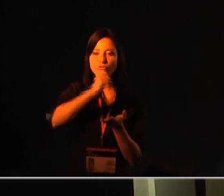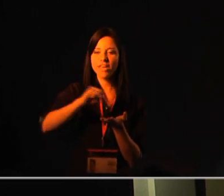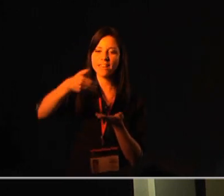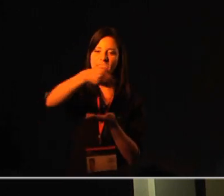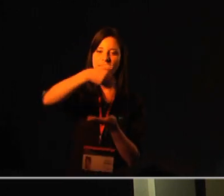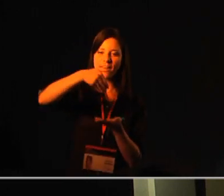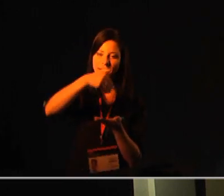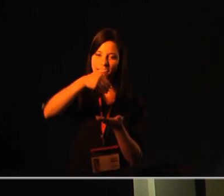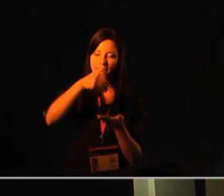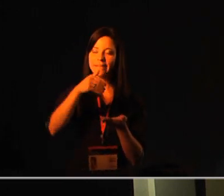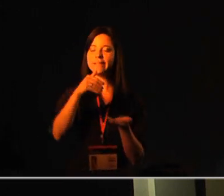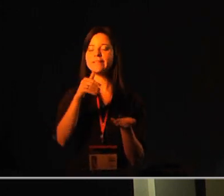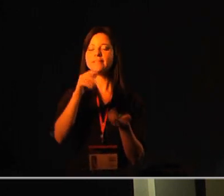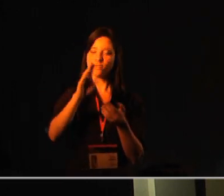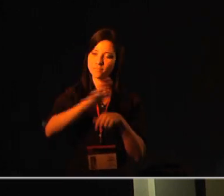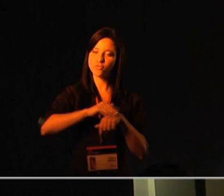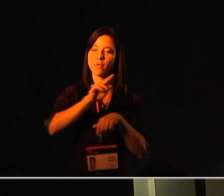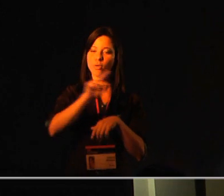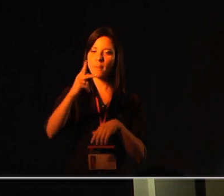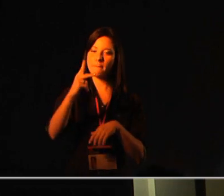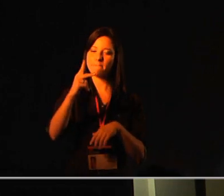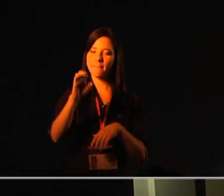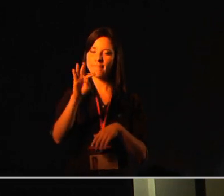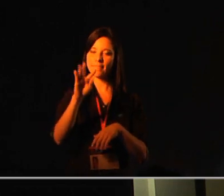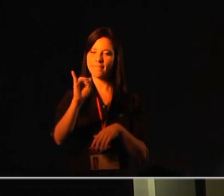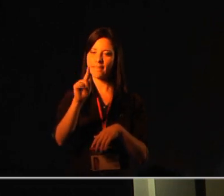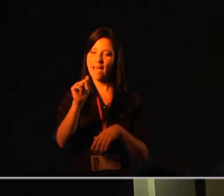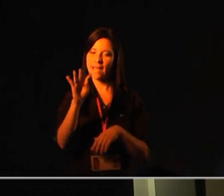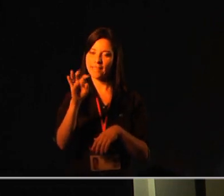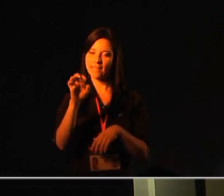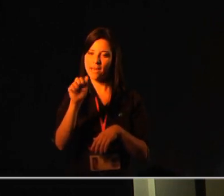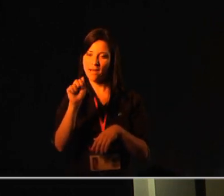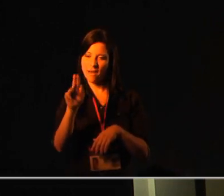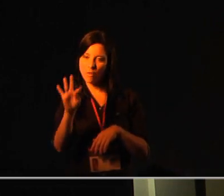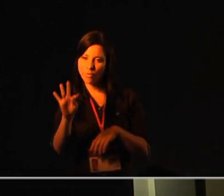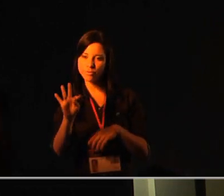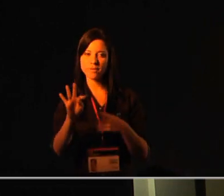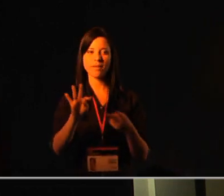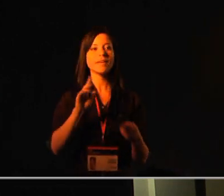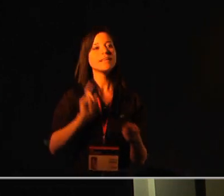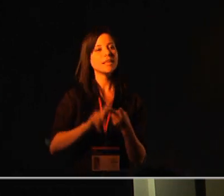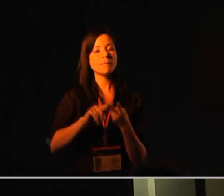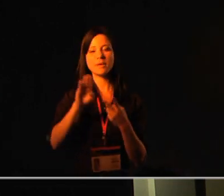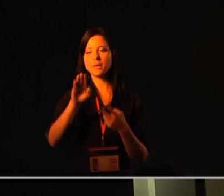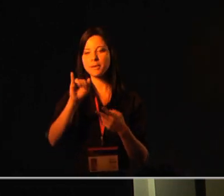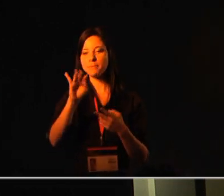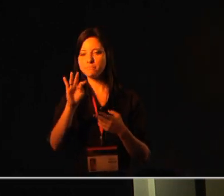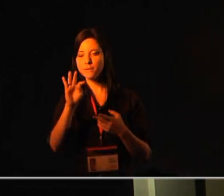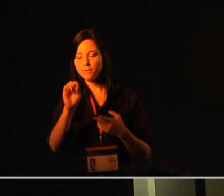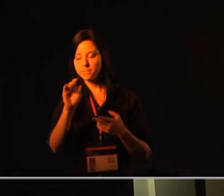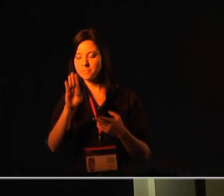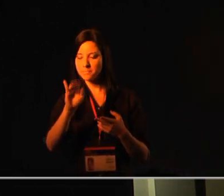caro, petit gâteau. Né? Você vê bistrô, restaurante pequeno, escuro e caro, bistrô.